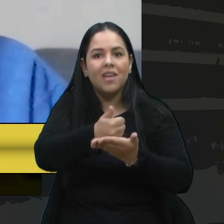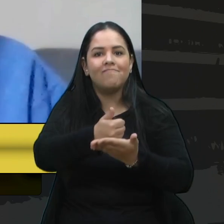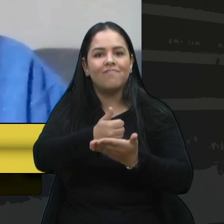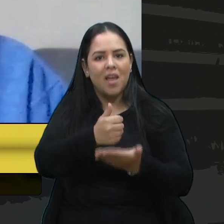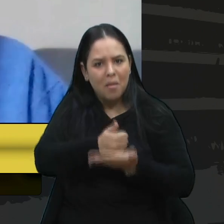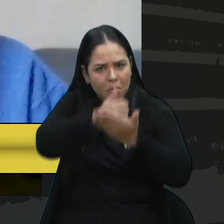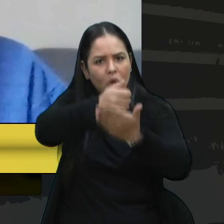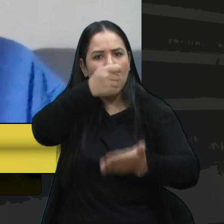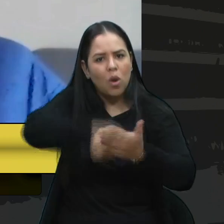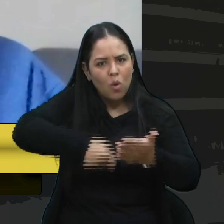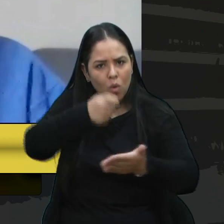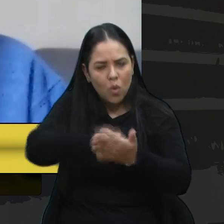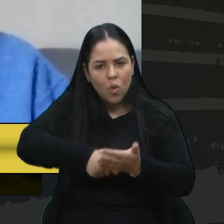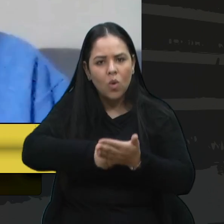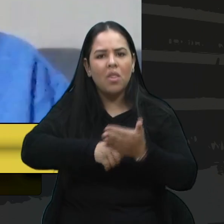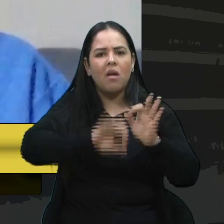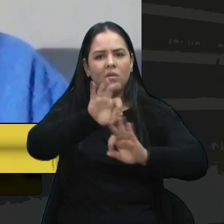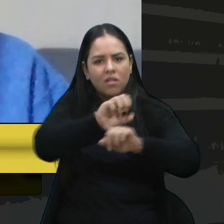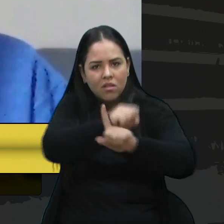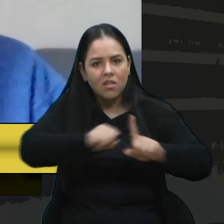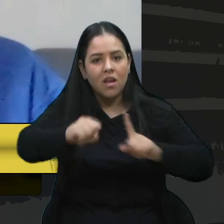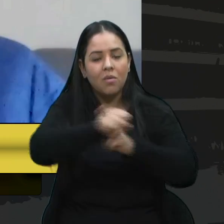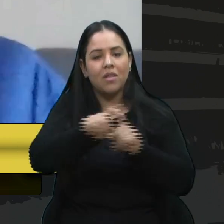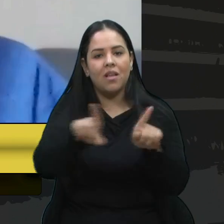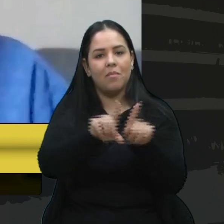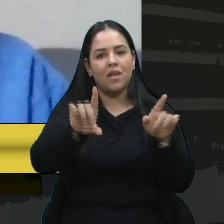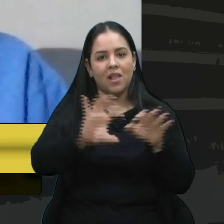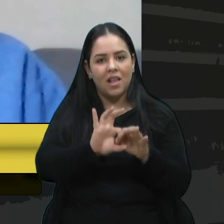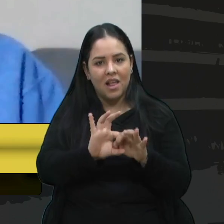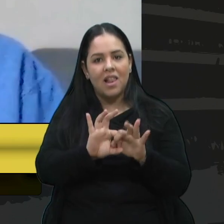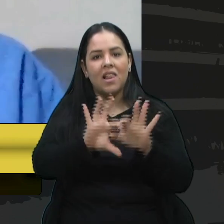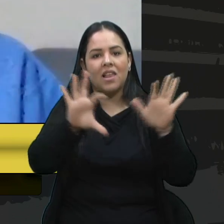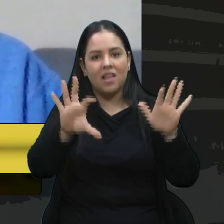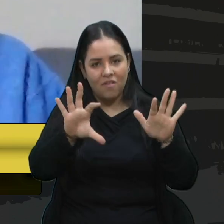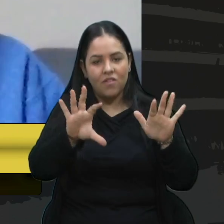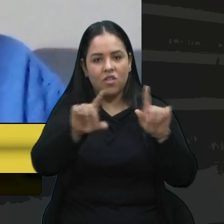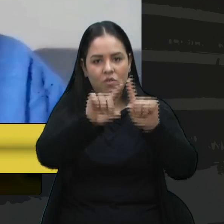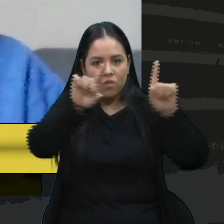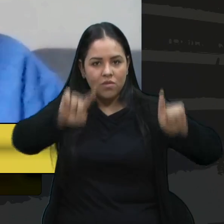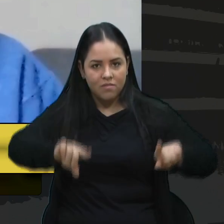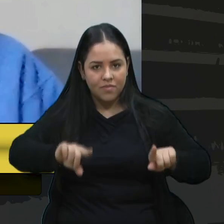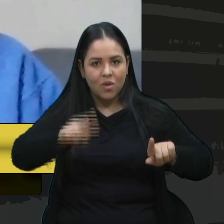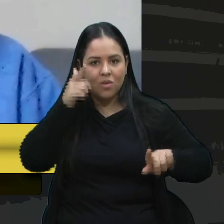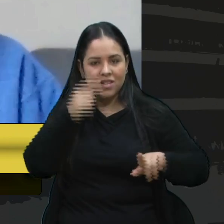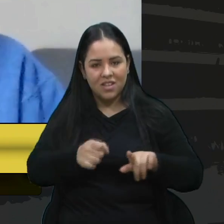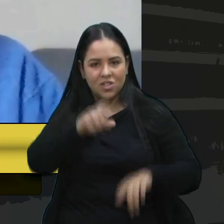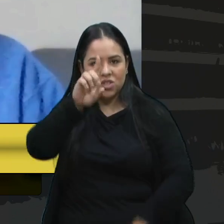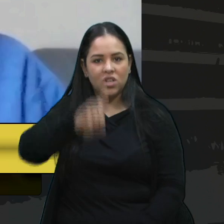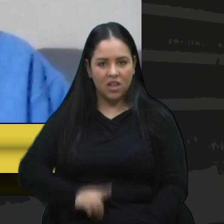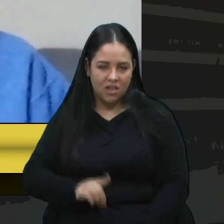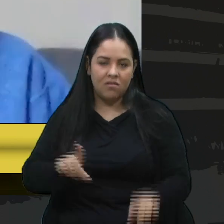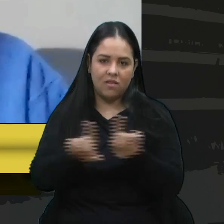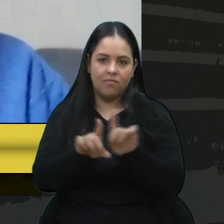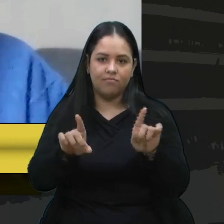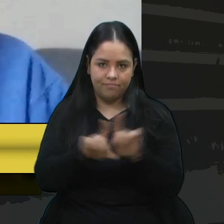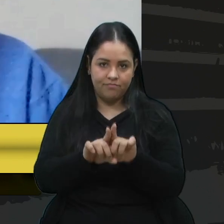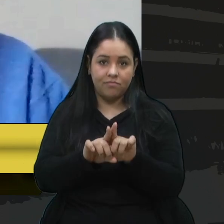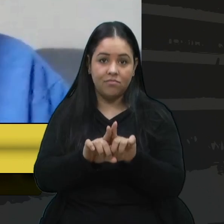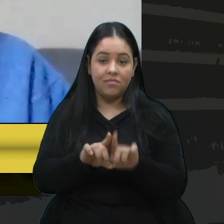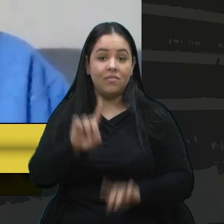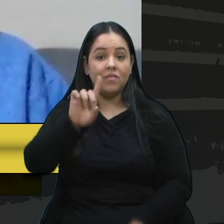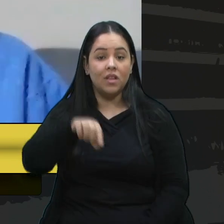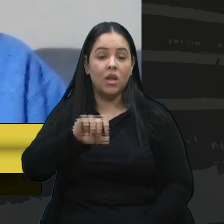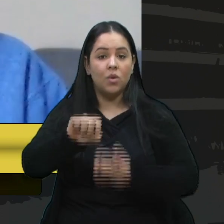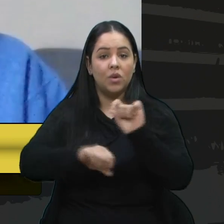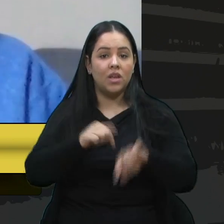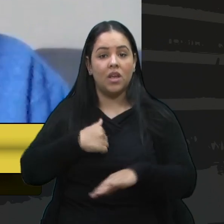da organização social e da emancipação através disso, da garantia de direitos através disso. E é essa defesa que